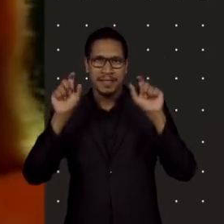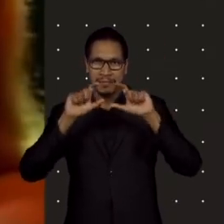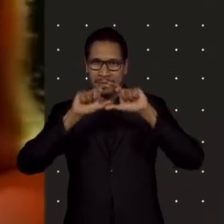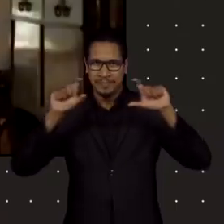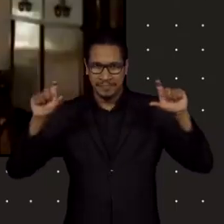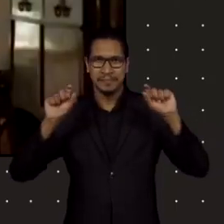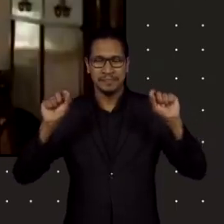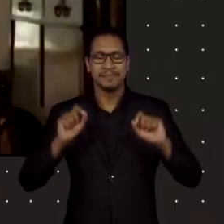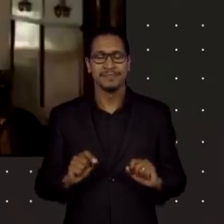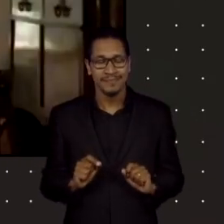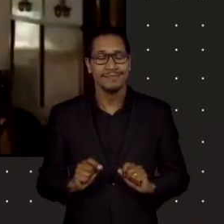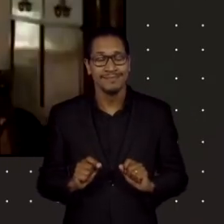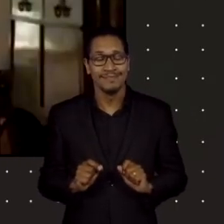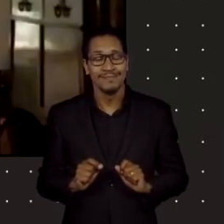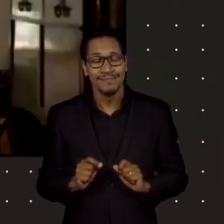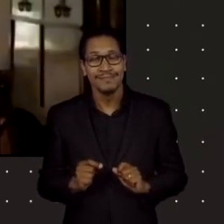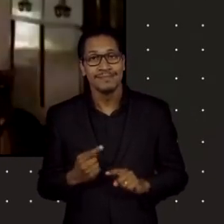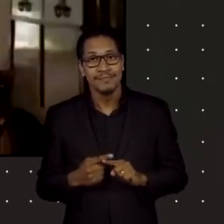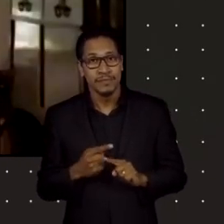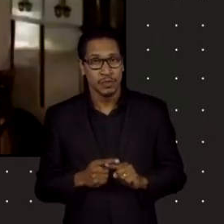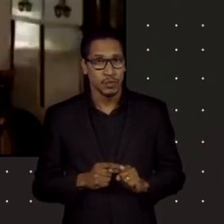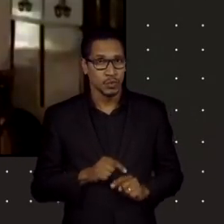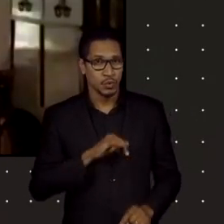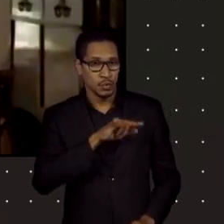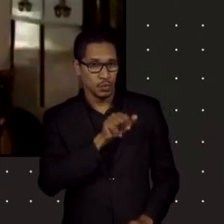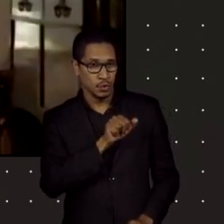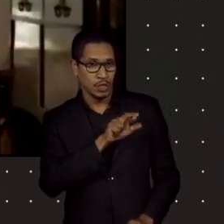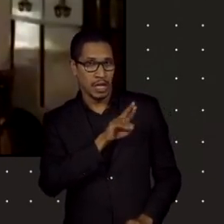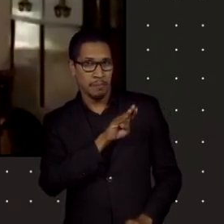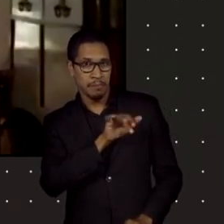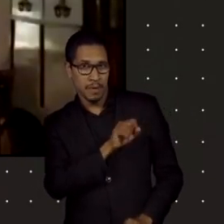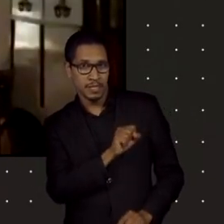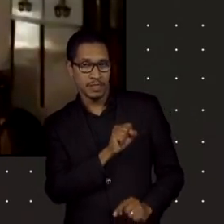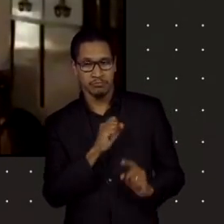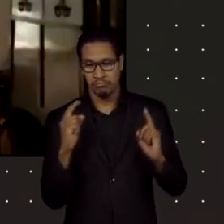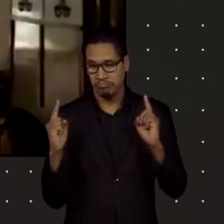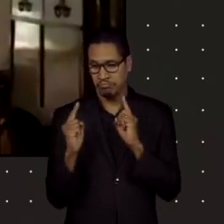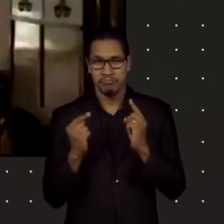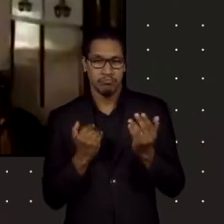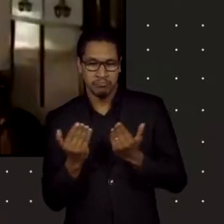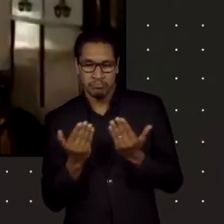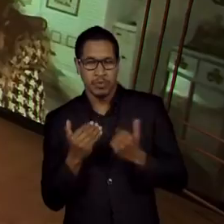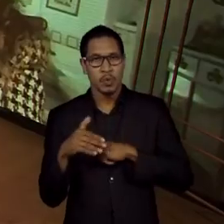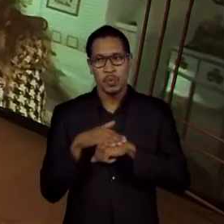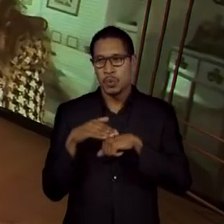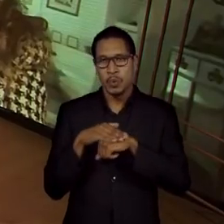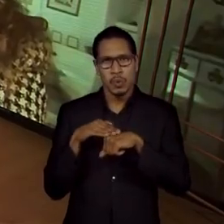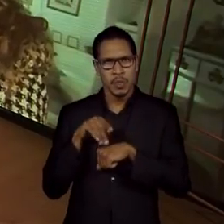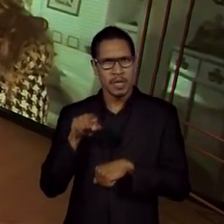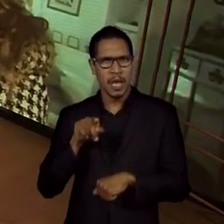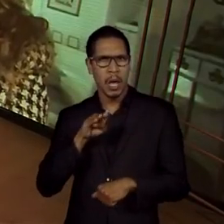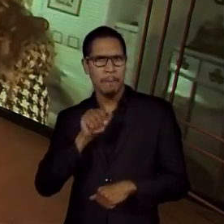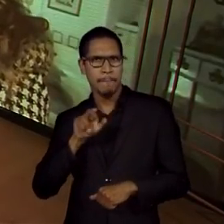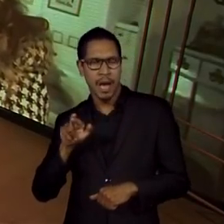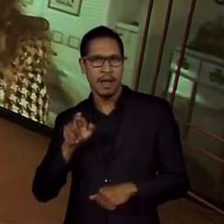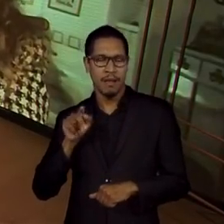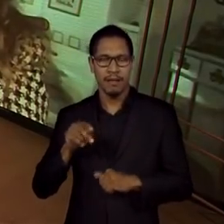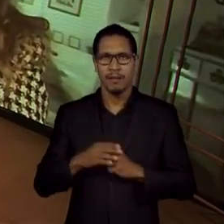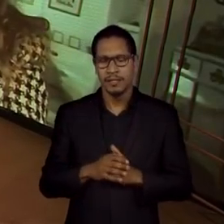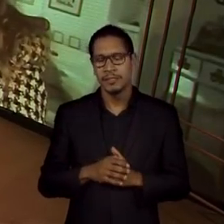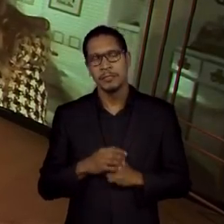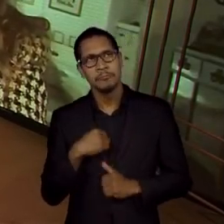O Jarbas, conversando com ele num bar no Leblon, eu estou